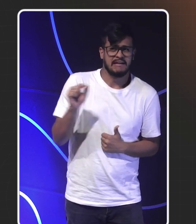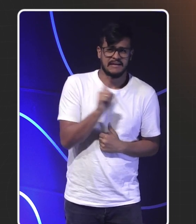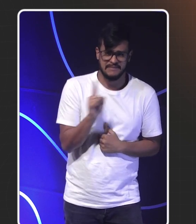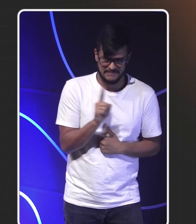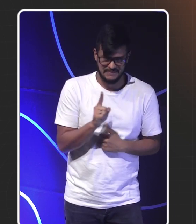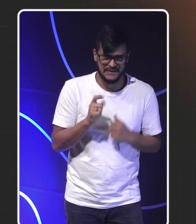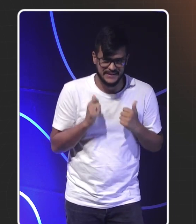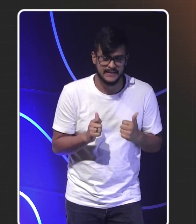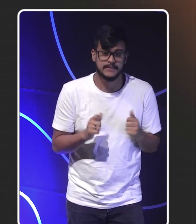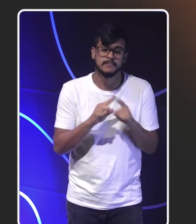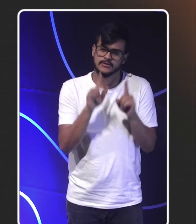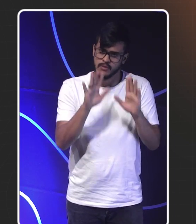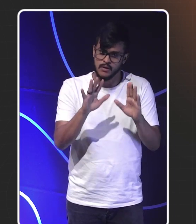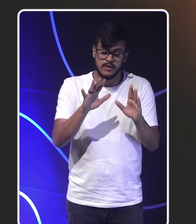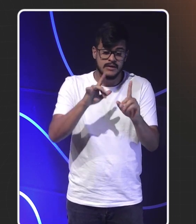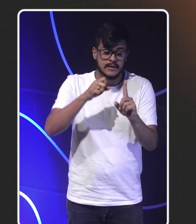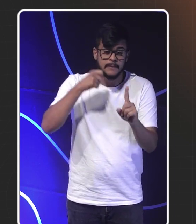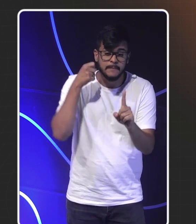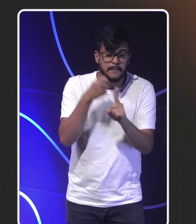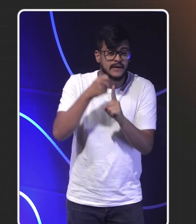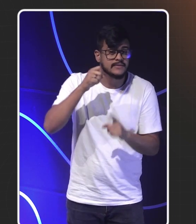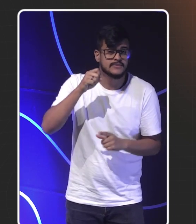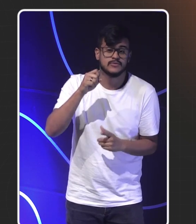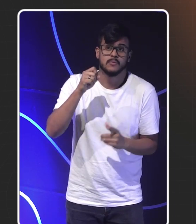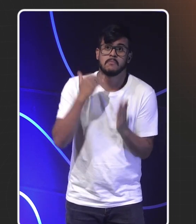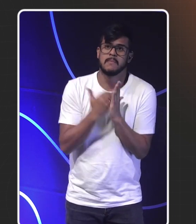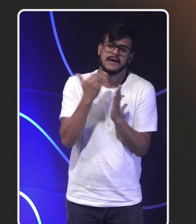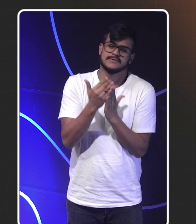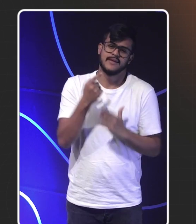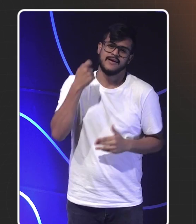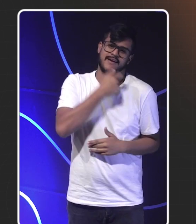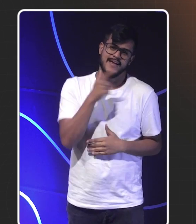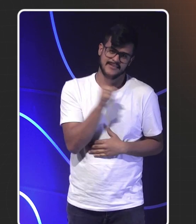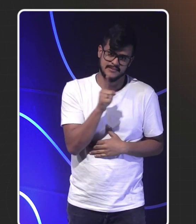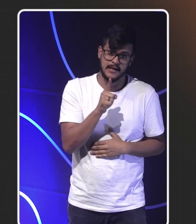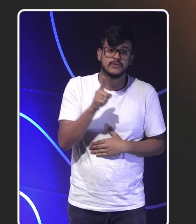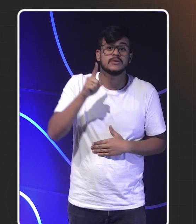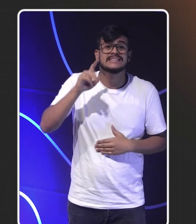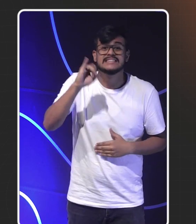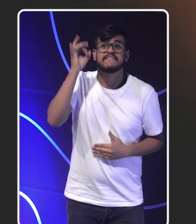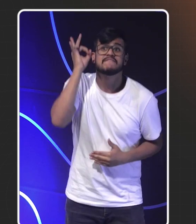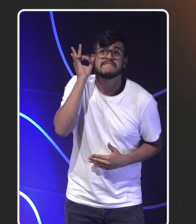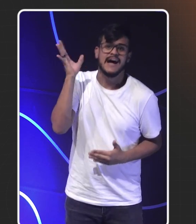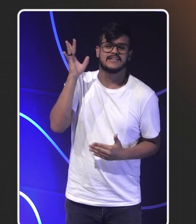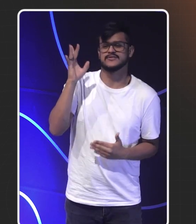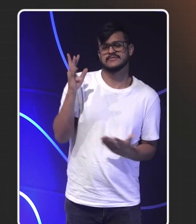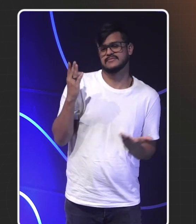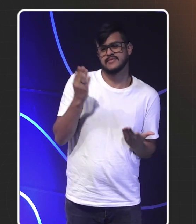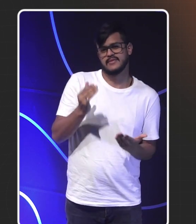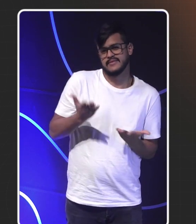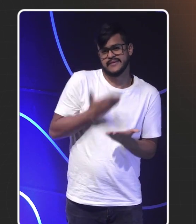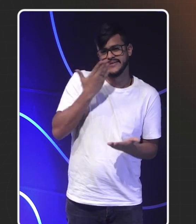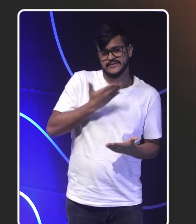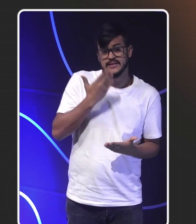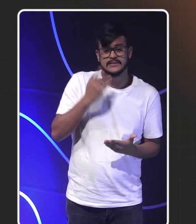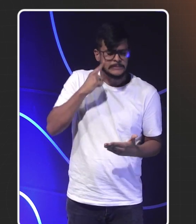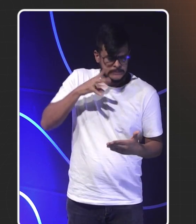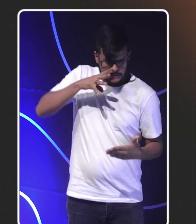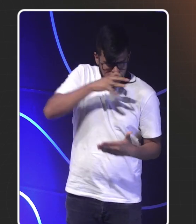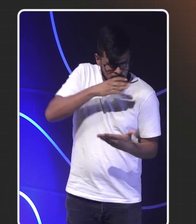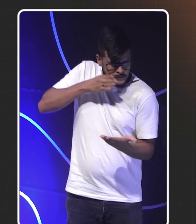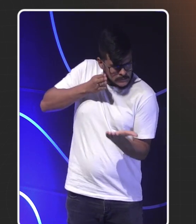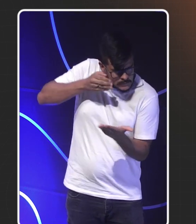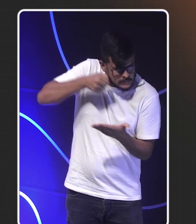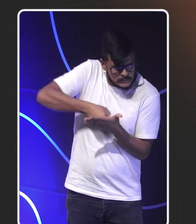seguinte, se fosse fácil demais, não ia ter graça. Persistência, persistência, persistência continua, porque muita gente que ouviu